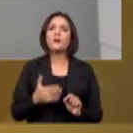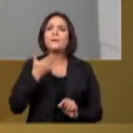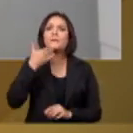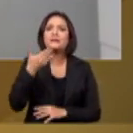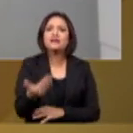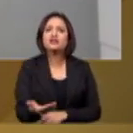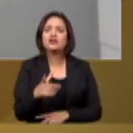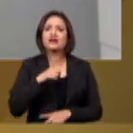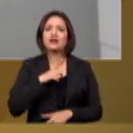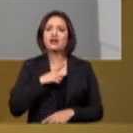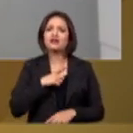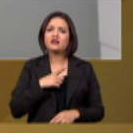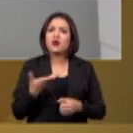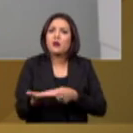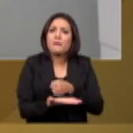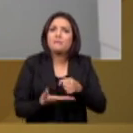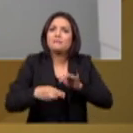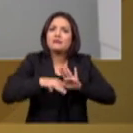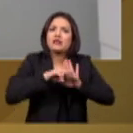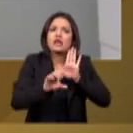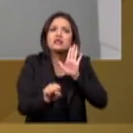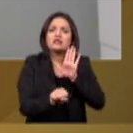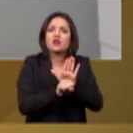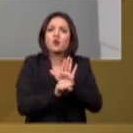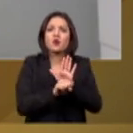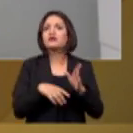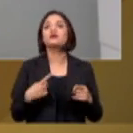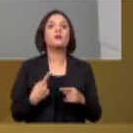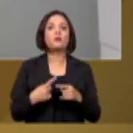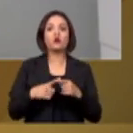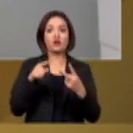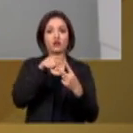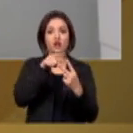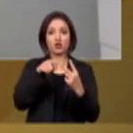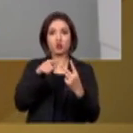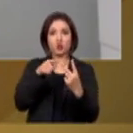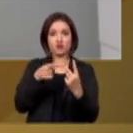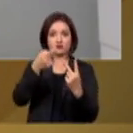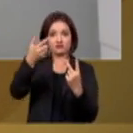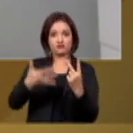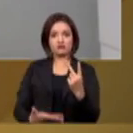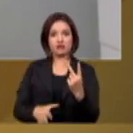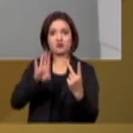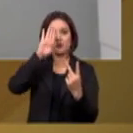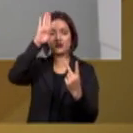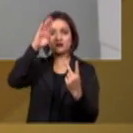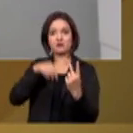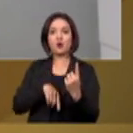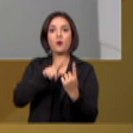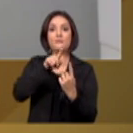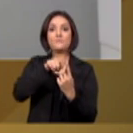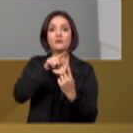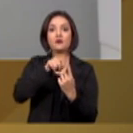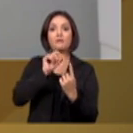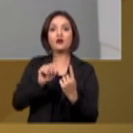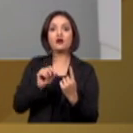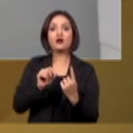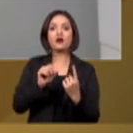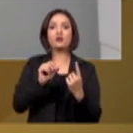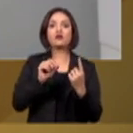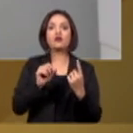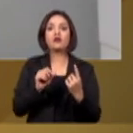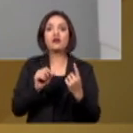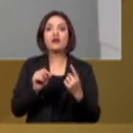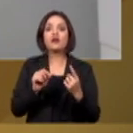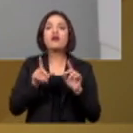o mandado de segurança abrange duas ações centradas a primeira delas diz respeito ao quality